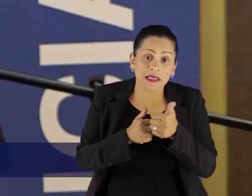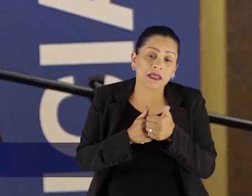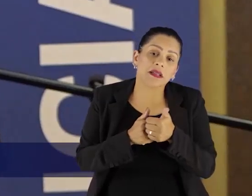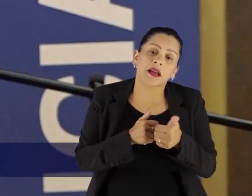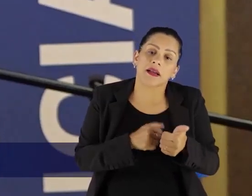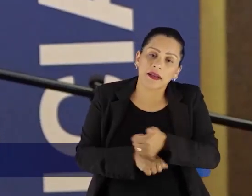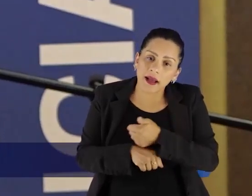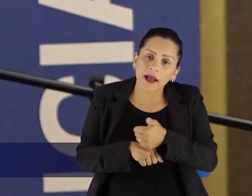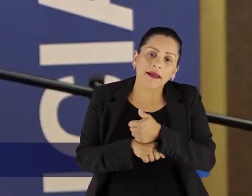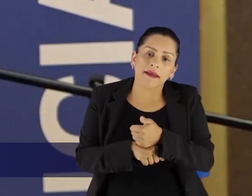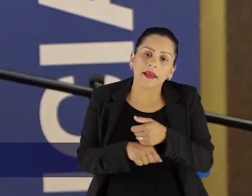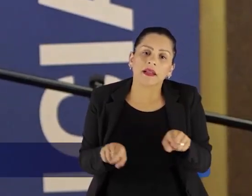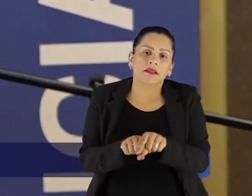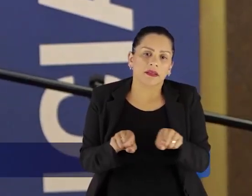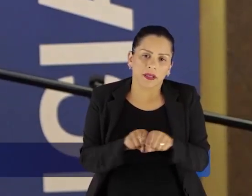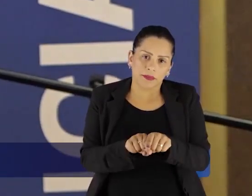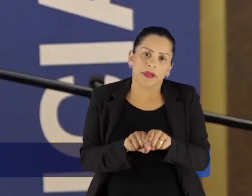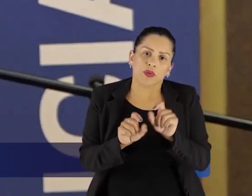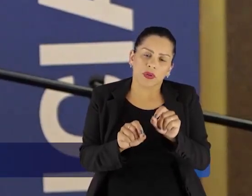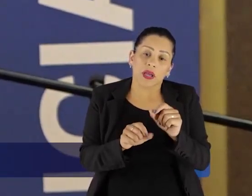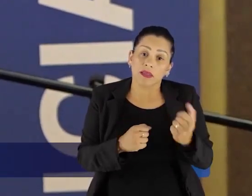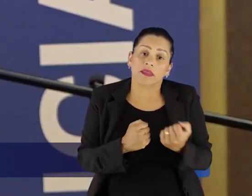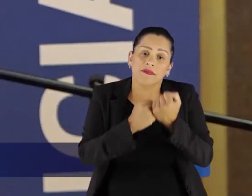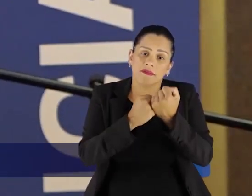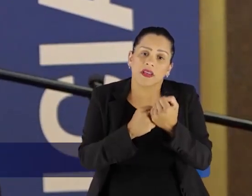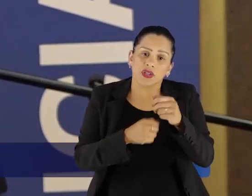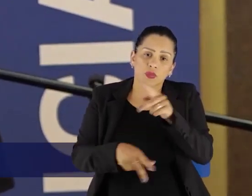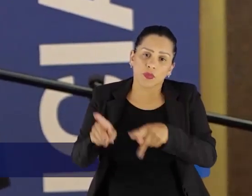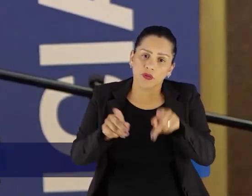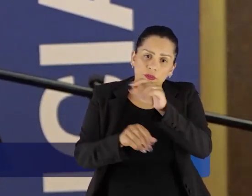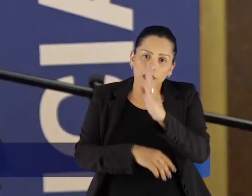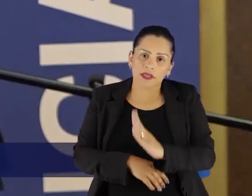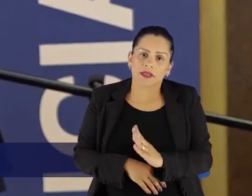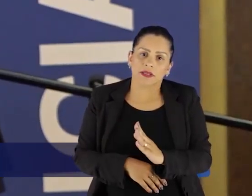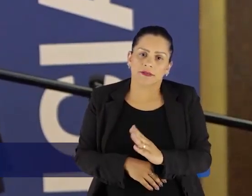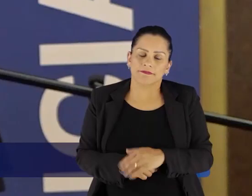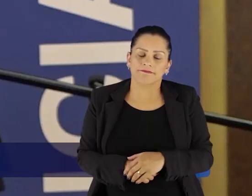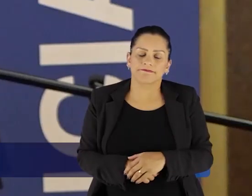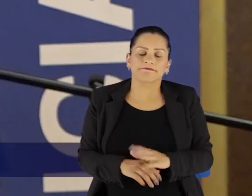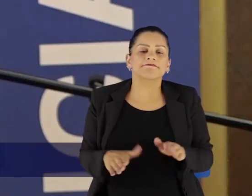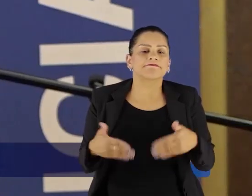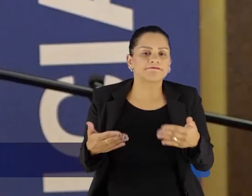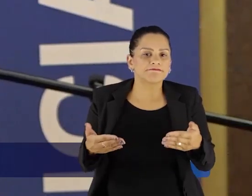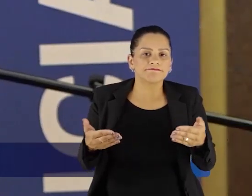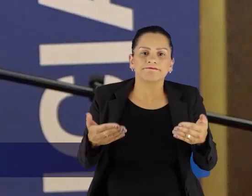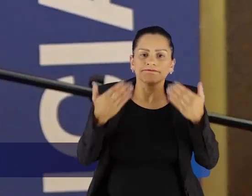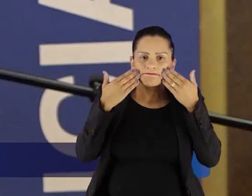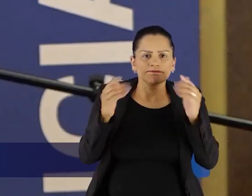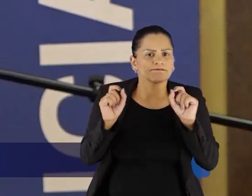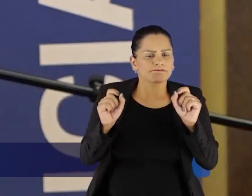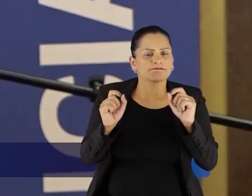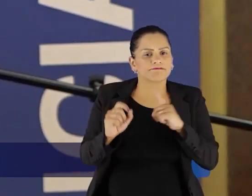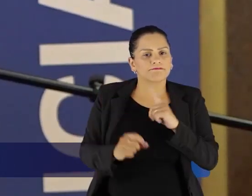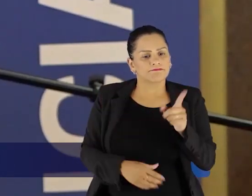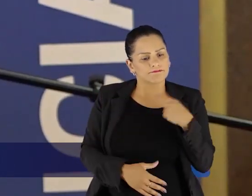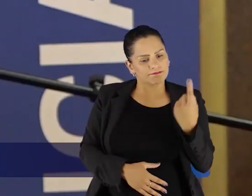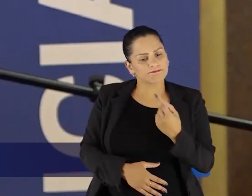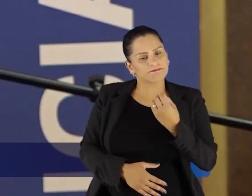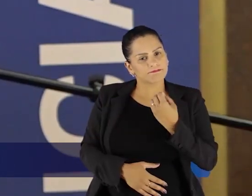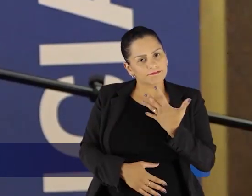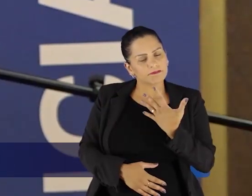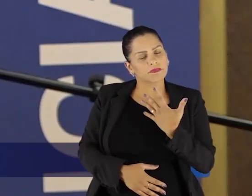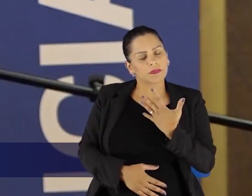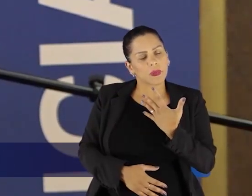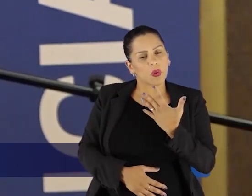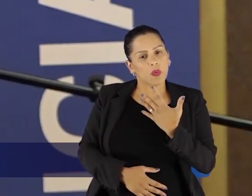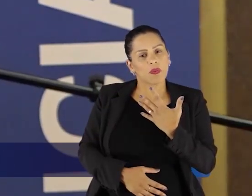e como tal do povo brasileiro o pessoal do que manter a boa imagem da uma estrutura eu